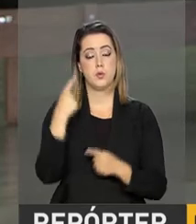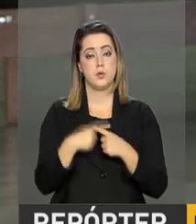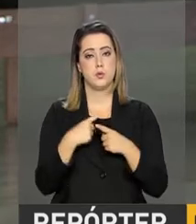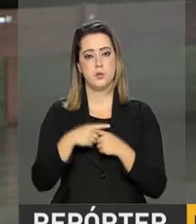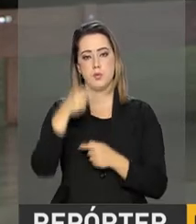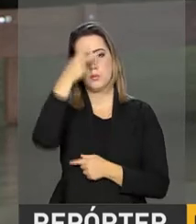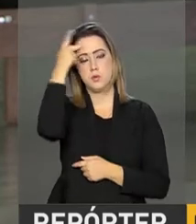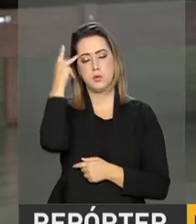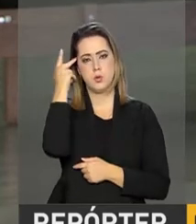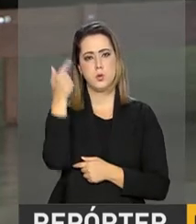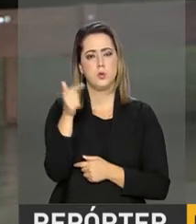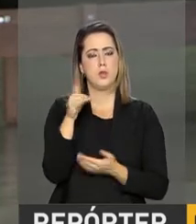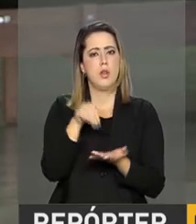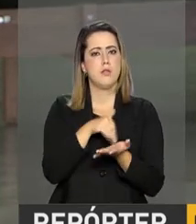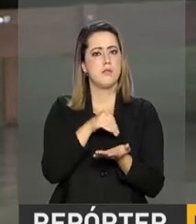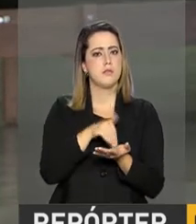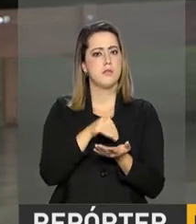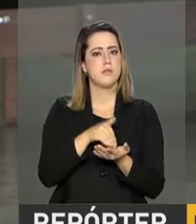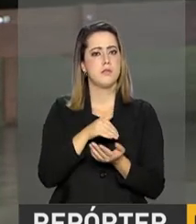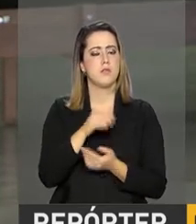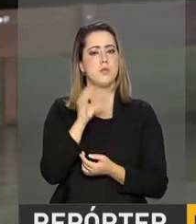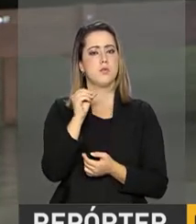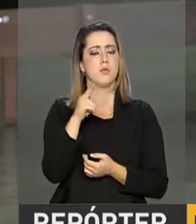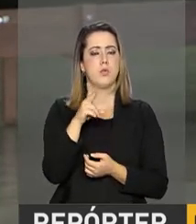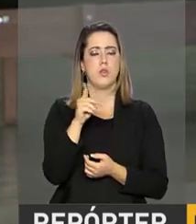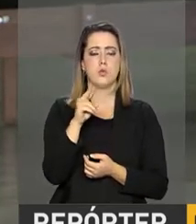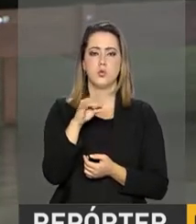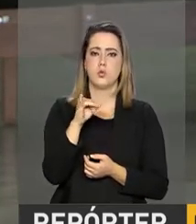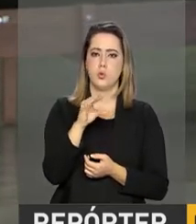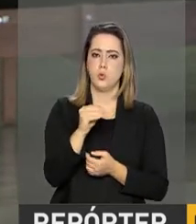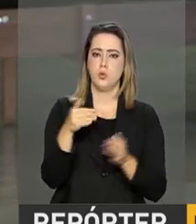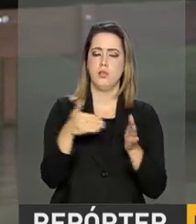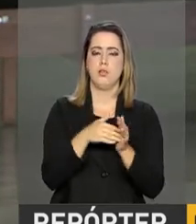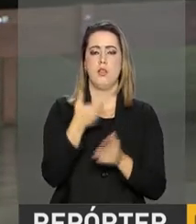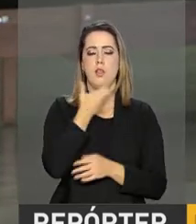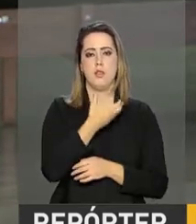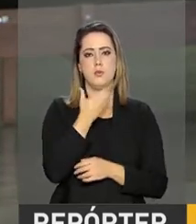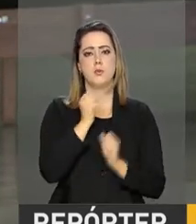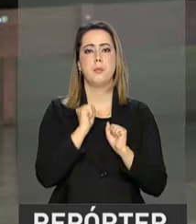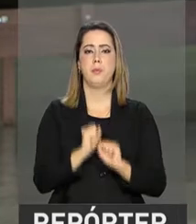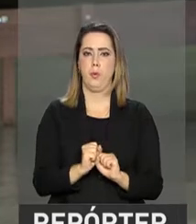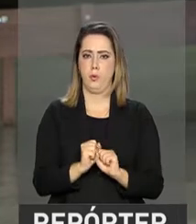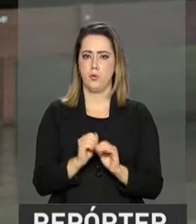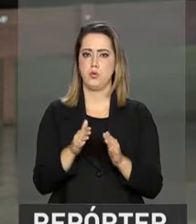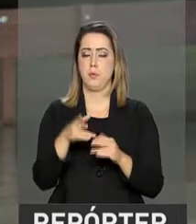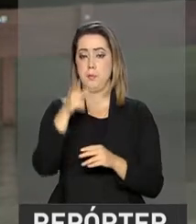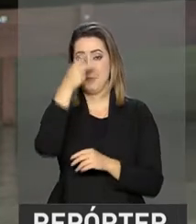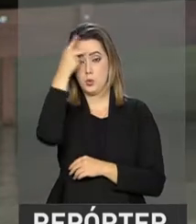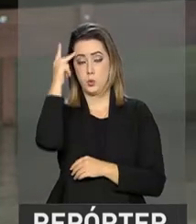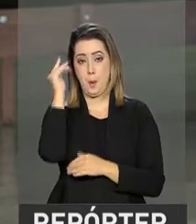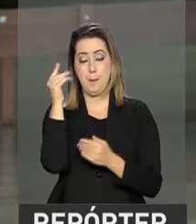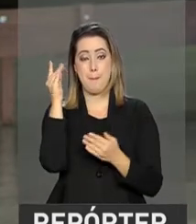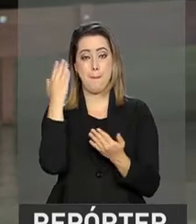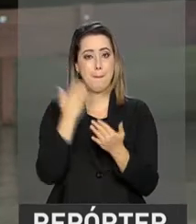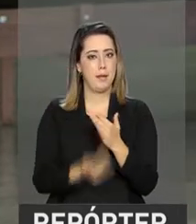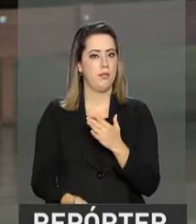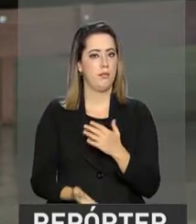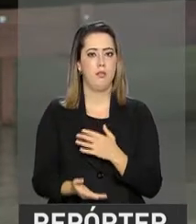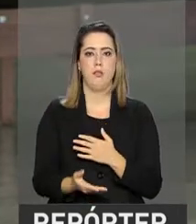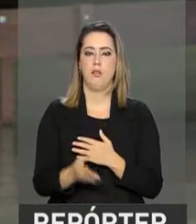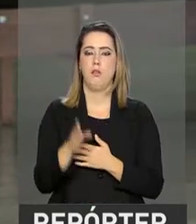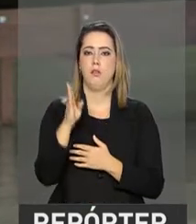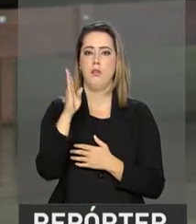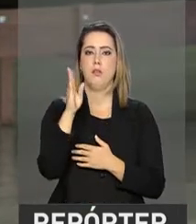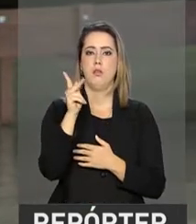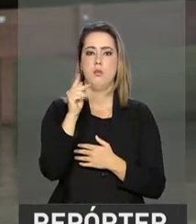o cadastro não seja feito até o mês de dezembro corre se o risco do beneficiário perder